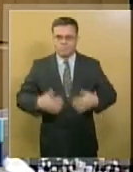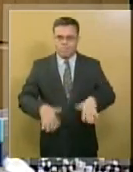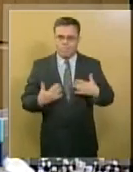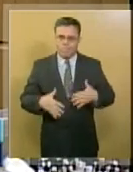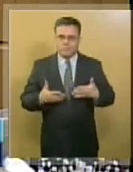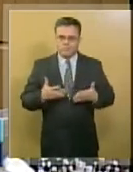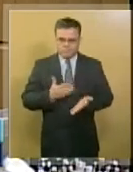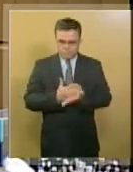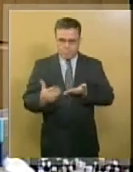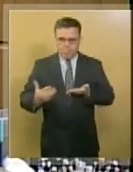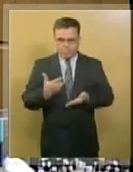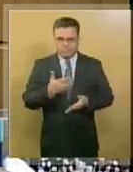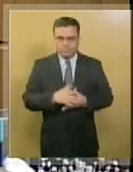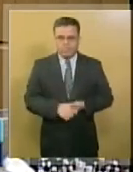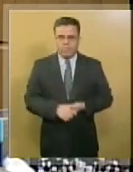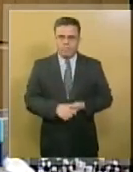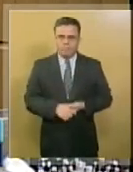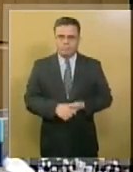adiante.